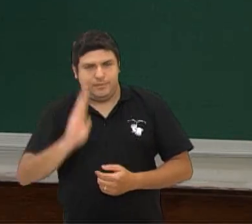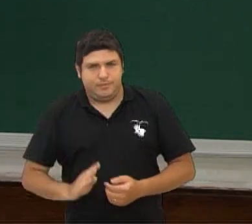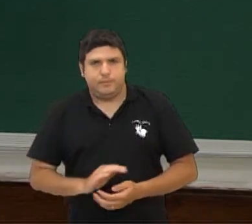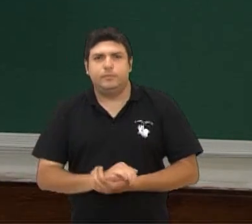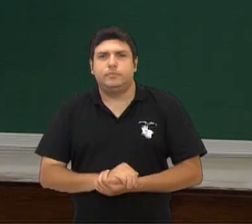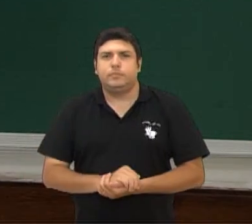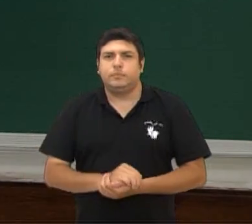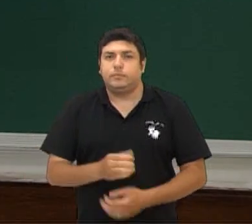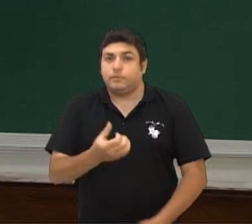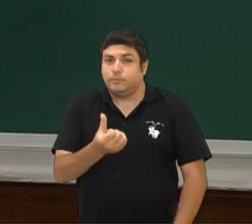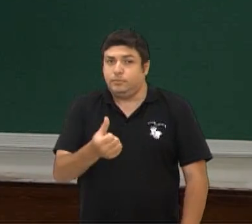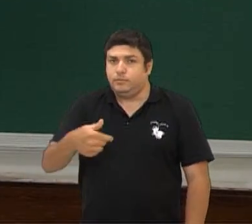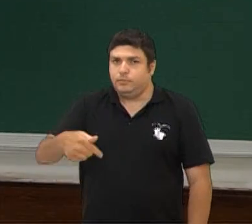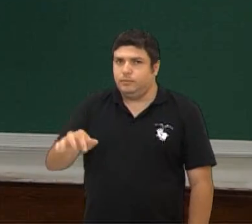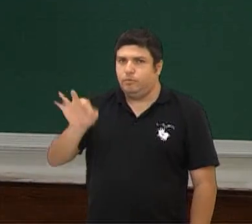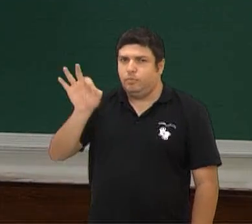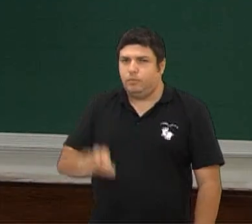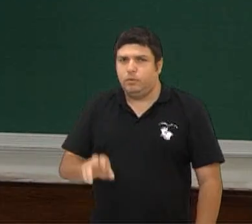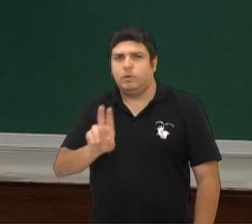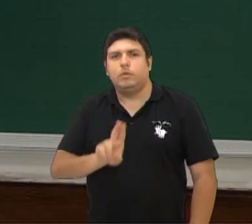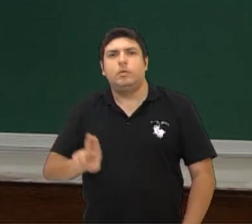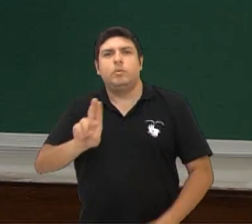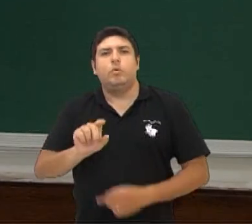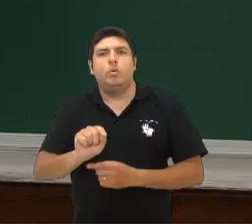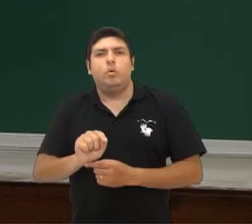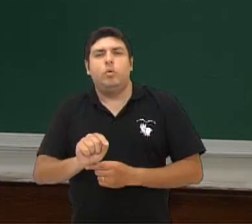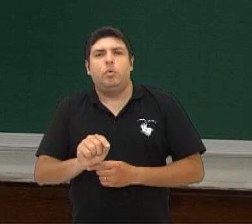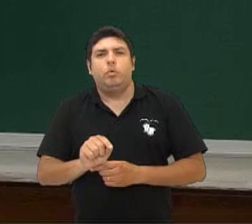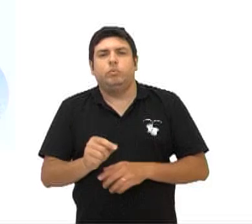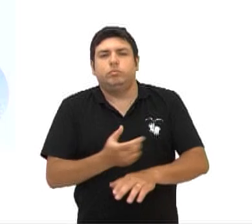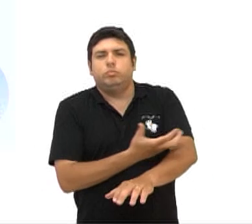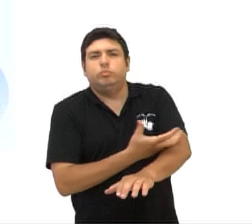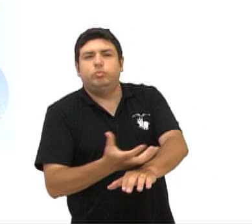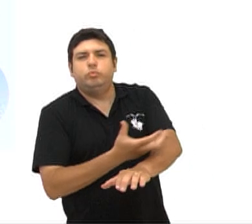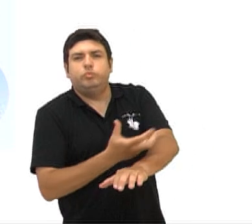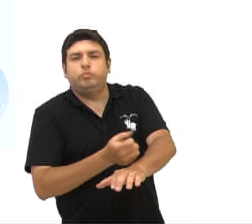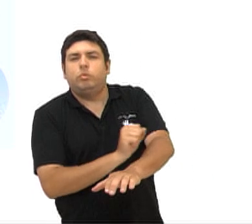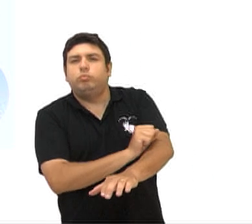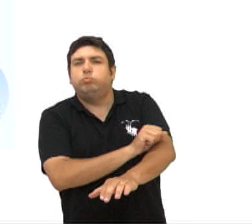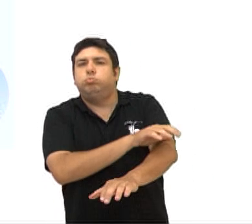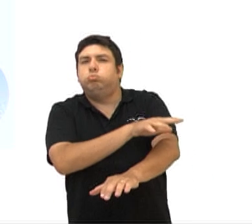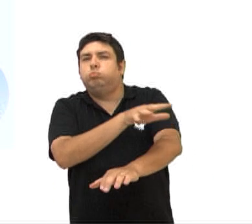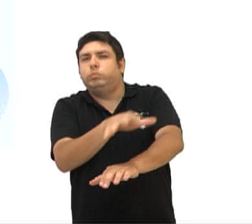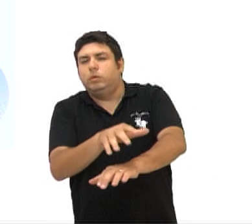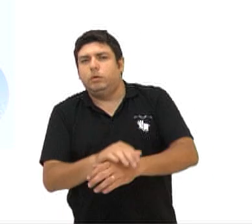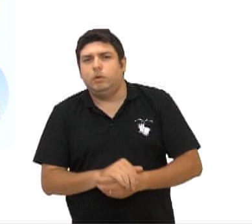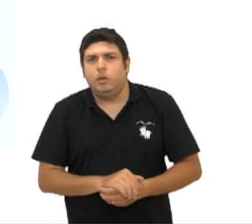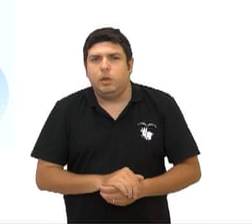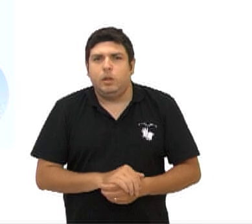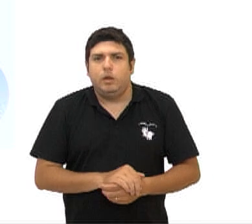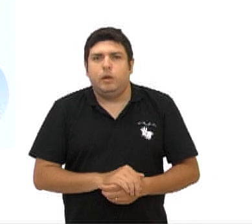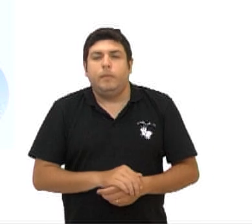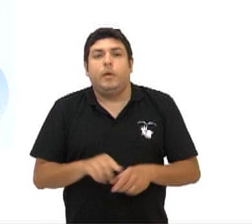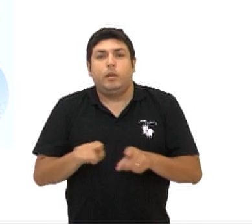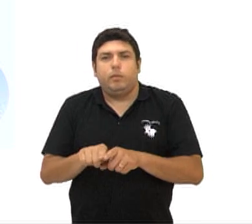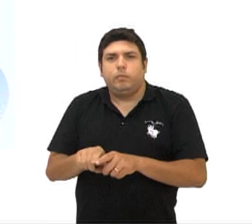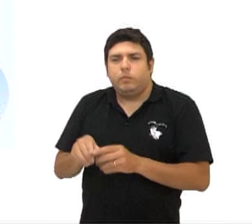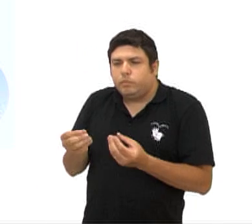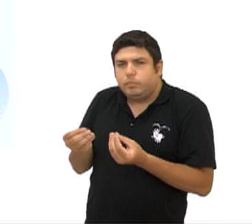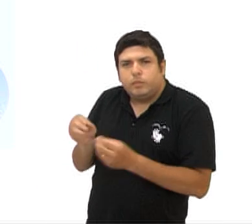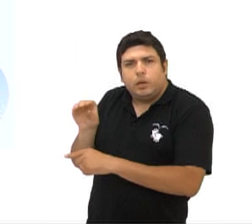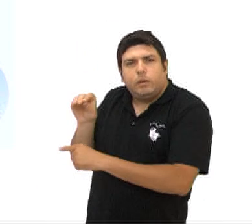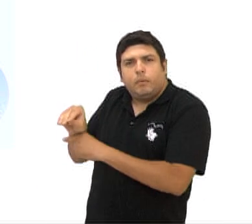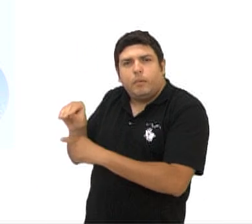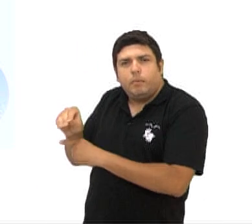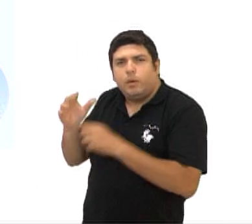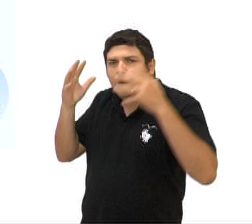ó, 67% irrigação. Depois aqui, ó, abastecimento animal,